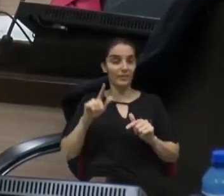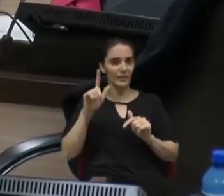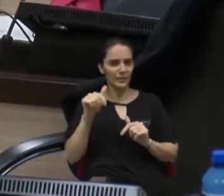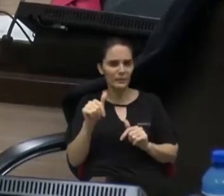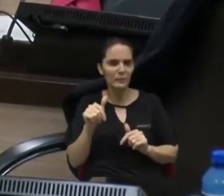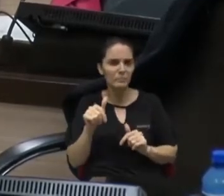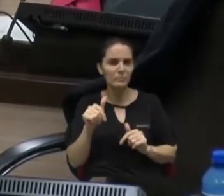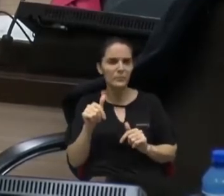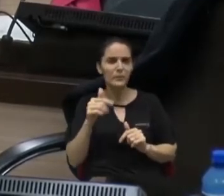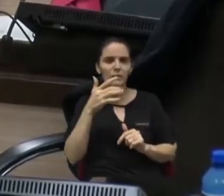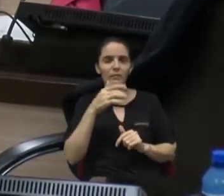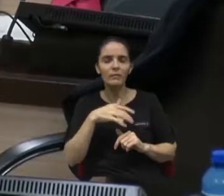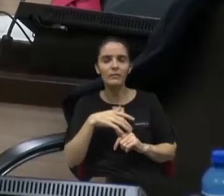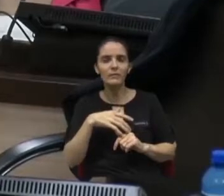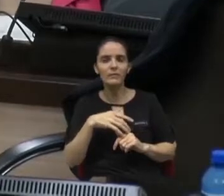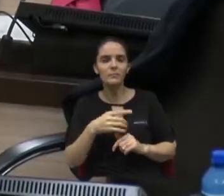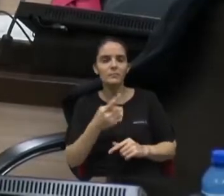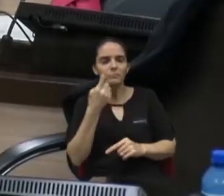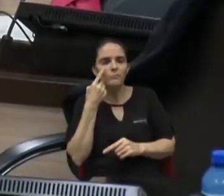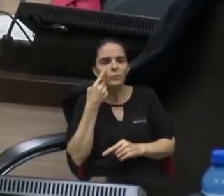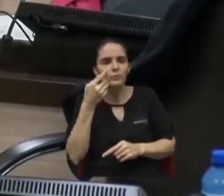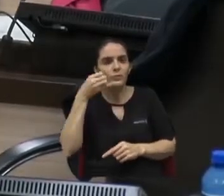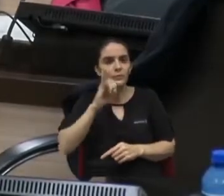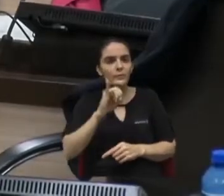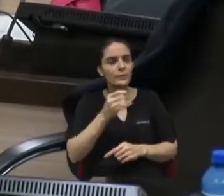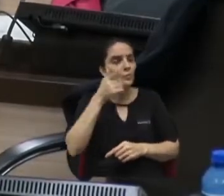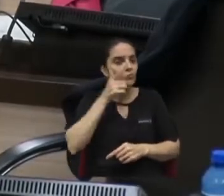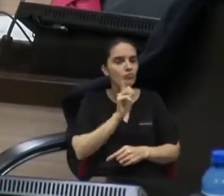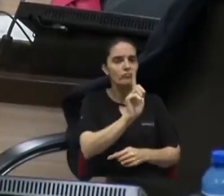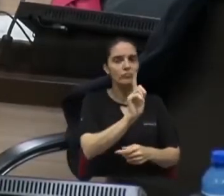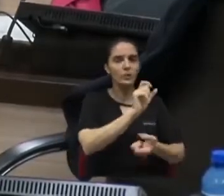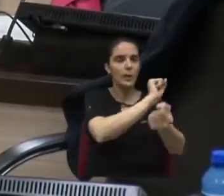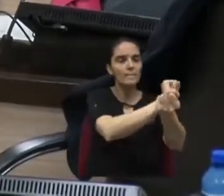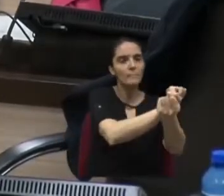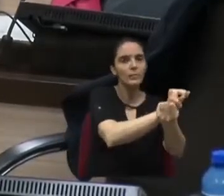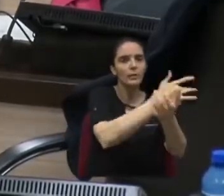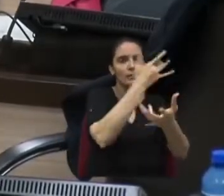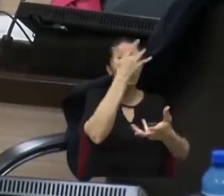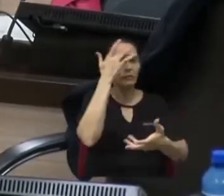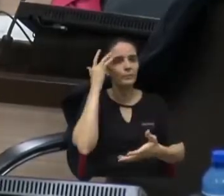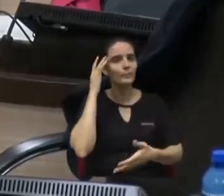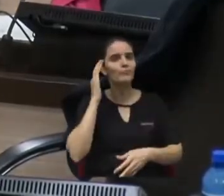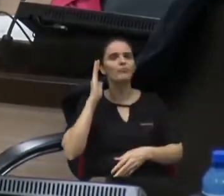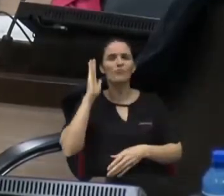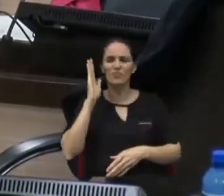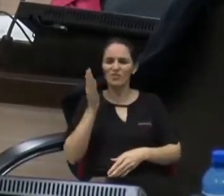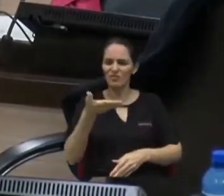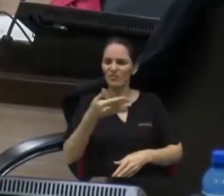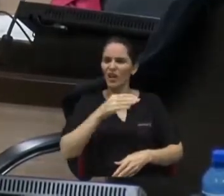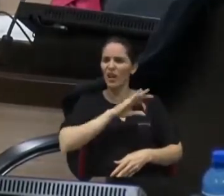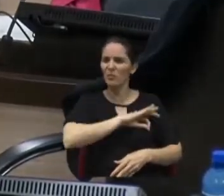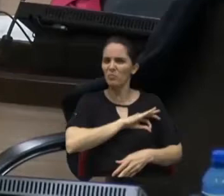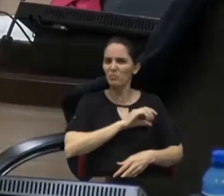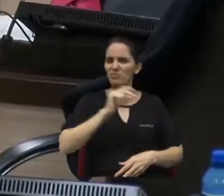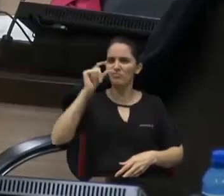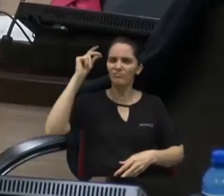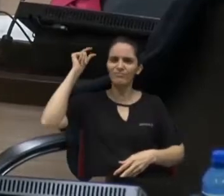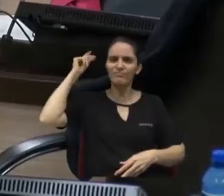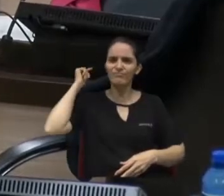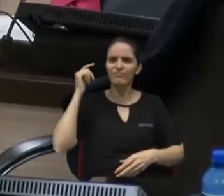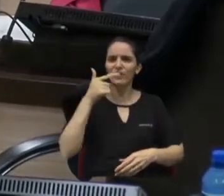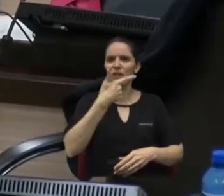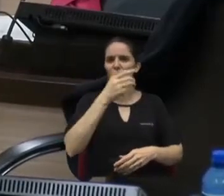desse flagrante e conseguisse levar uma pessoa que tem passagem pela polícia desde